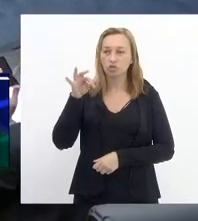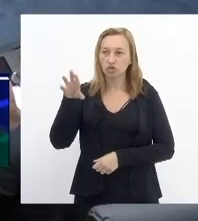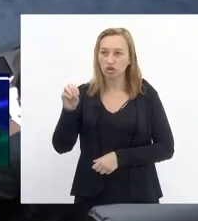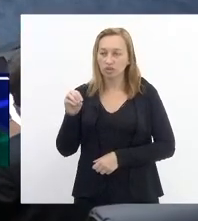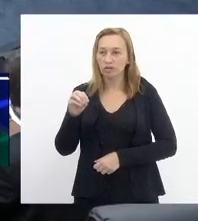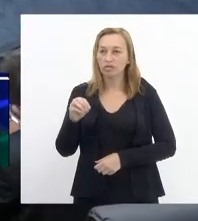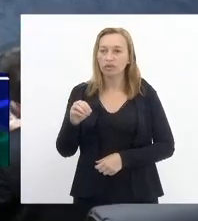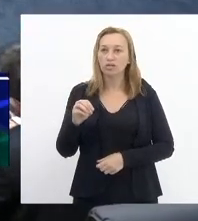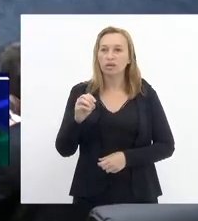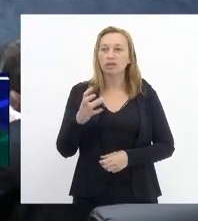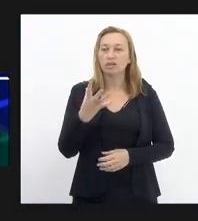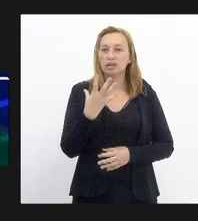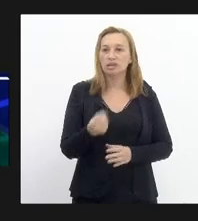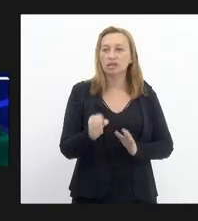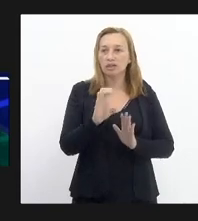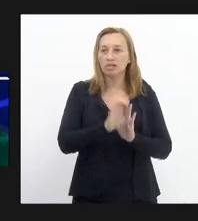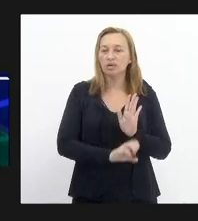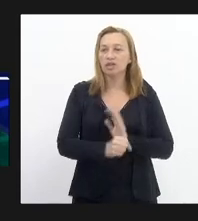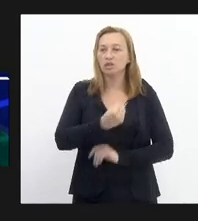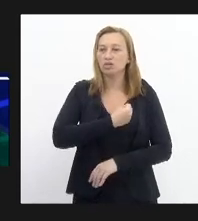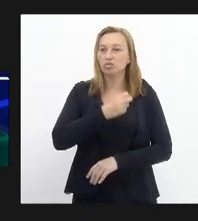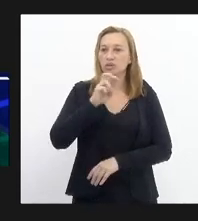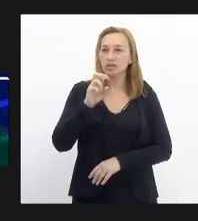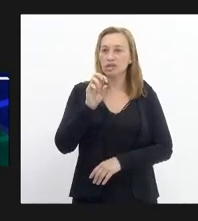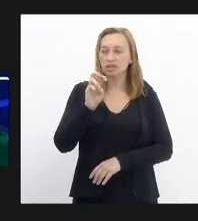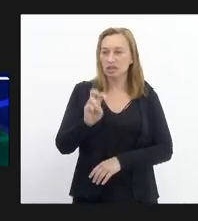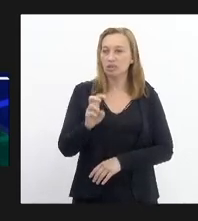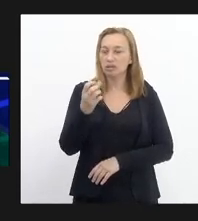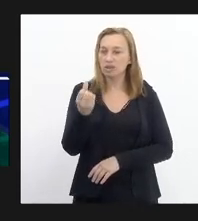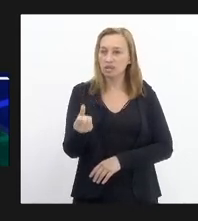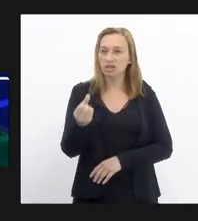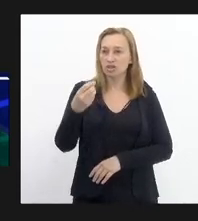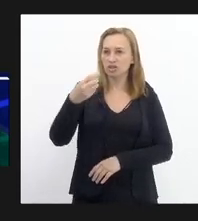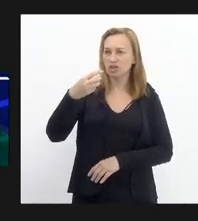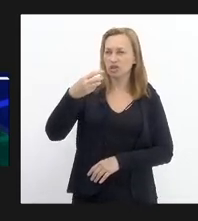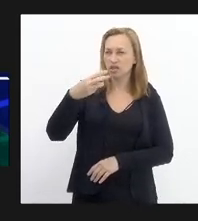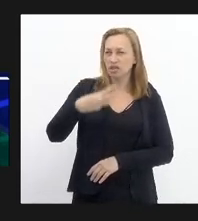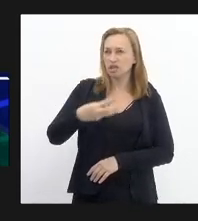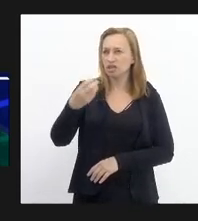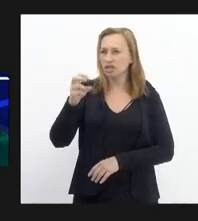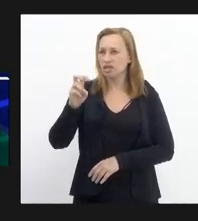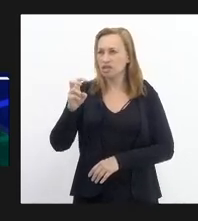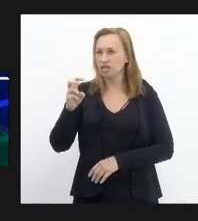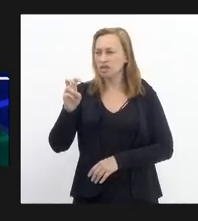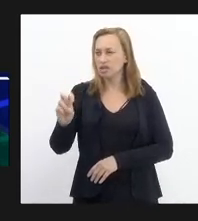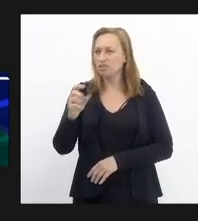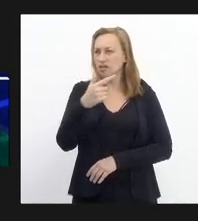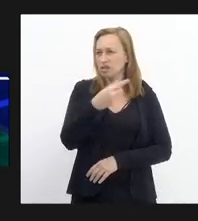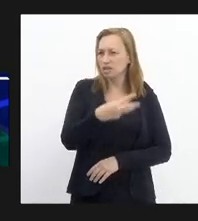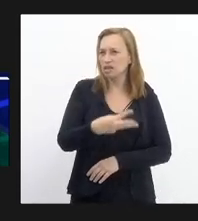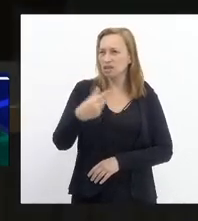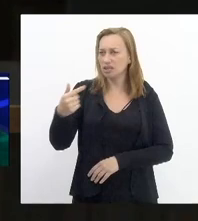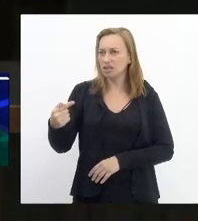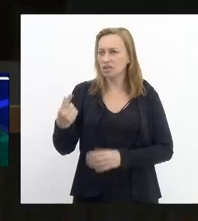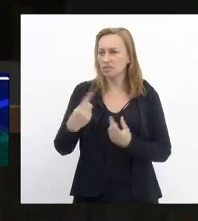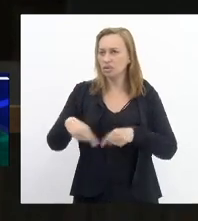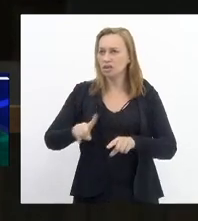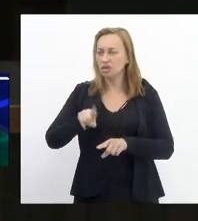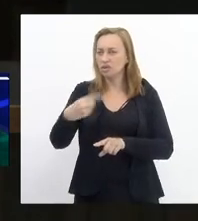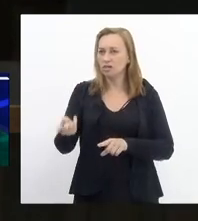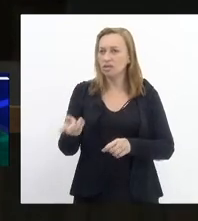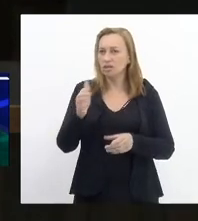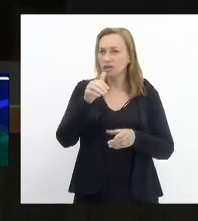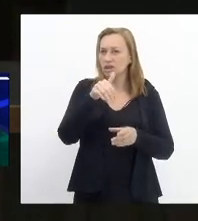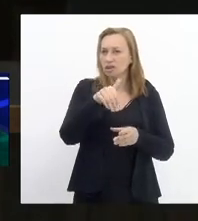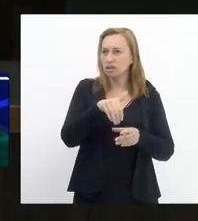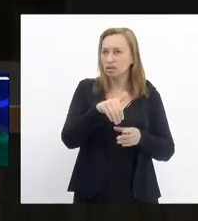é favorável às emendas 5, 6, 35 e 37 e contrário às demais emendas. Nós estamos votando o parecer